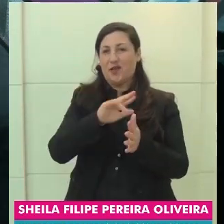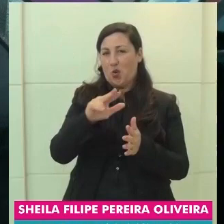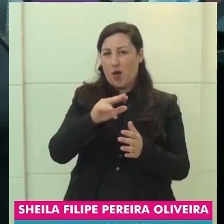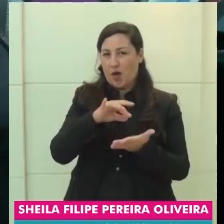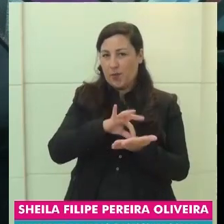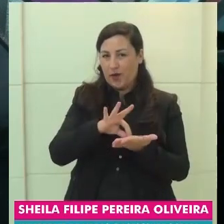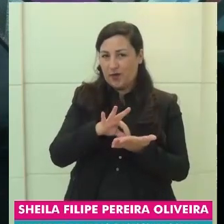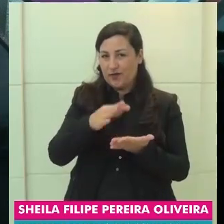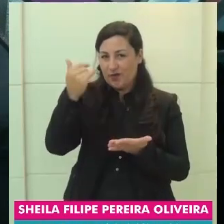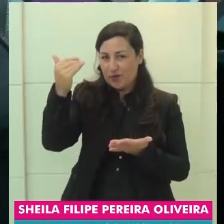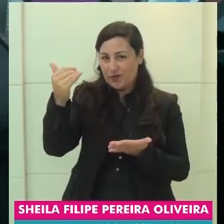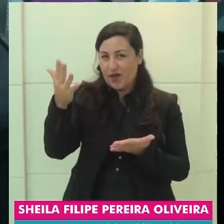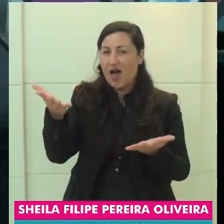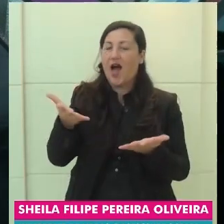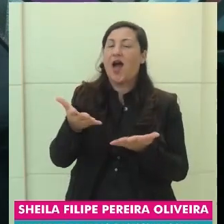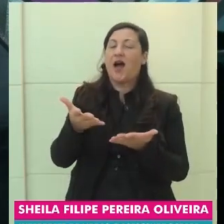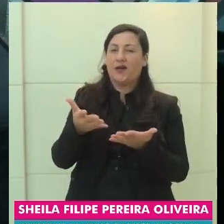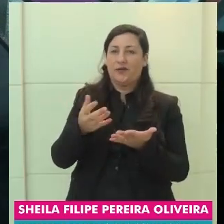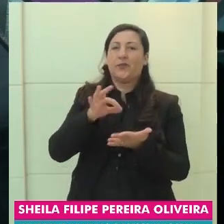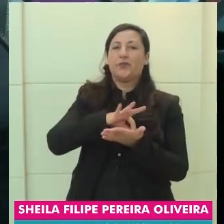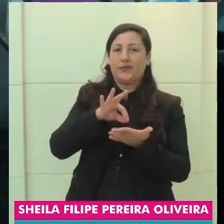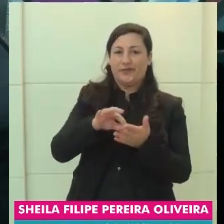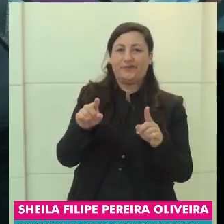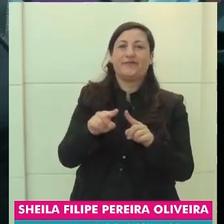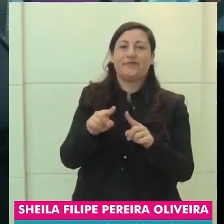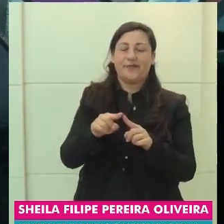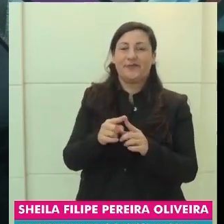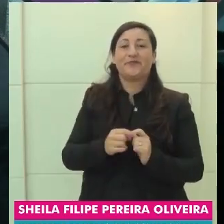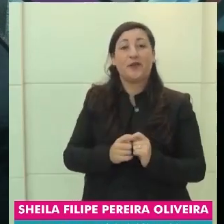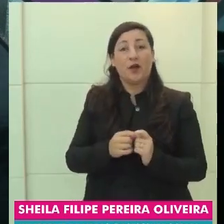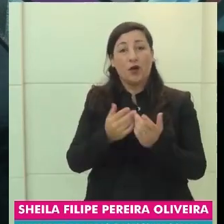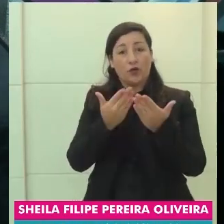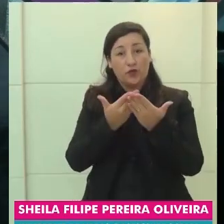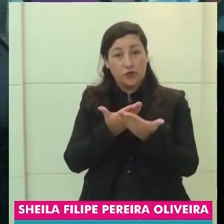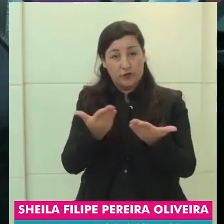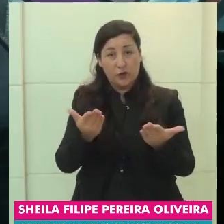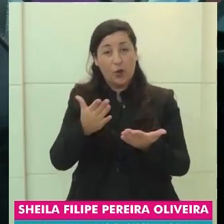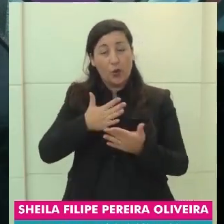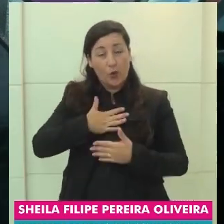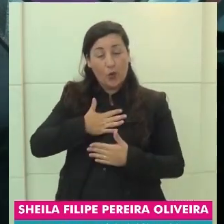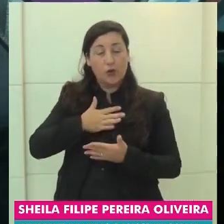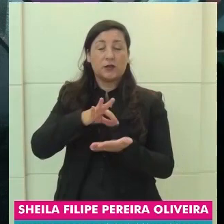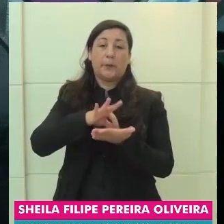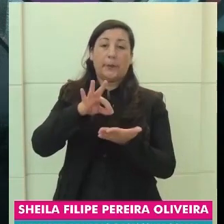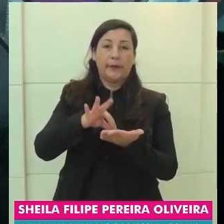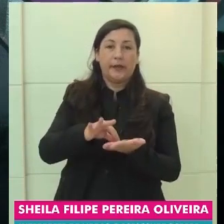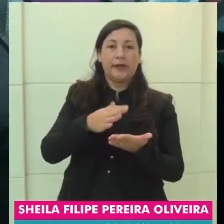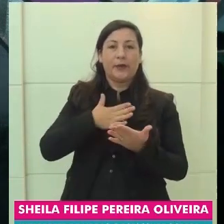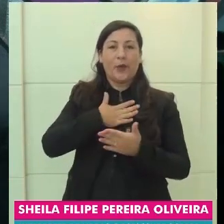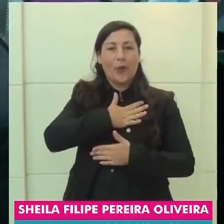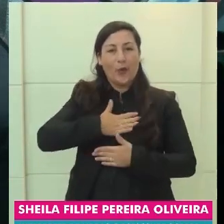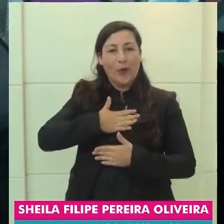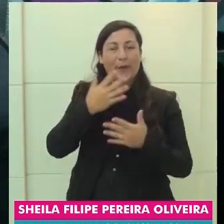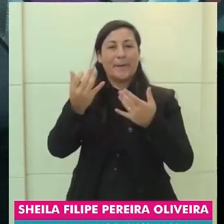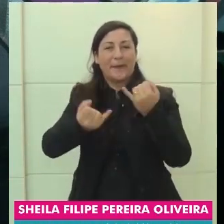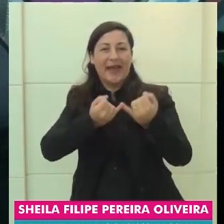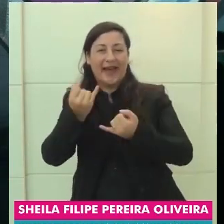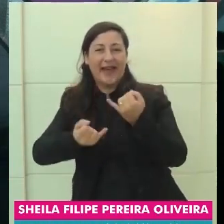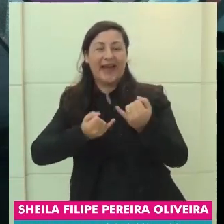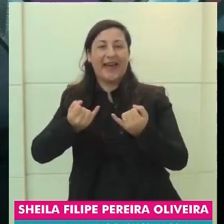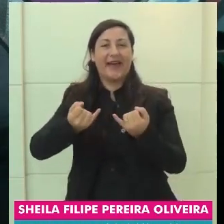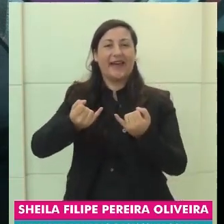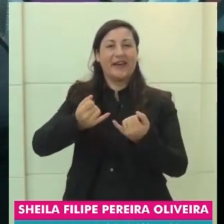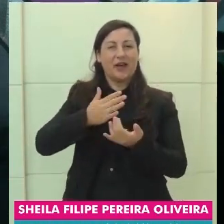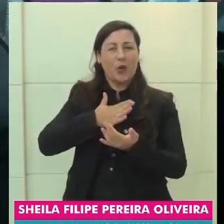velha. Agora é o bingo. Então, é o seguinte, gente. Quem gosta de brincar aí com bingo, aproveita que já se